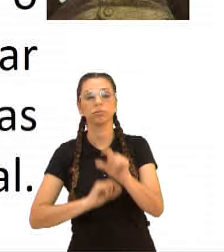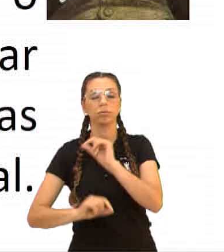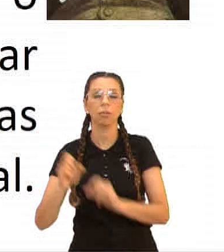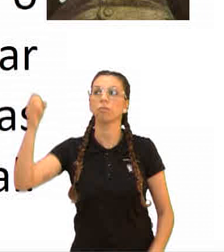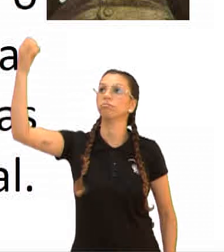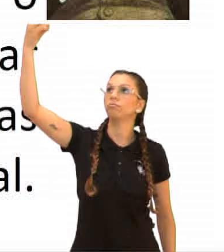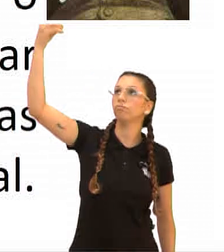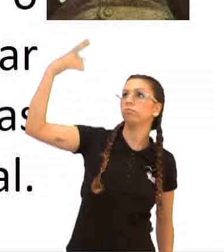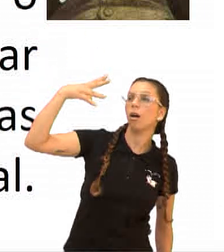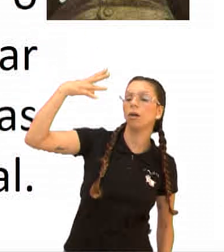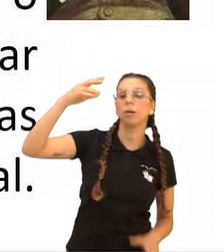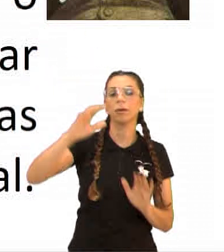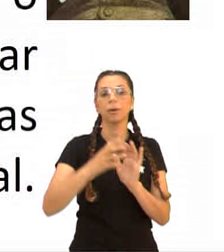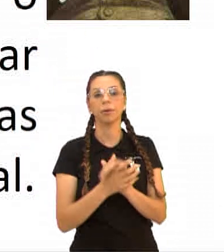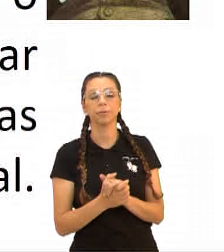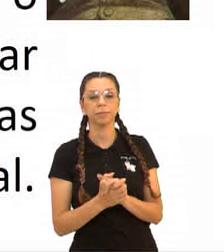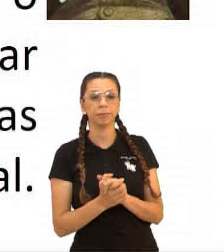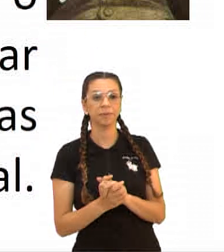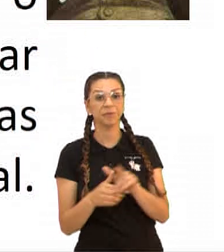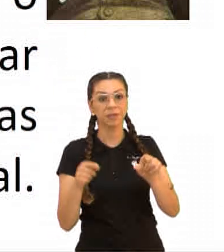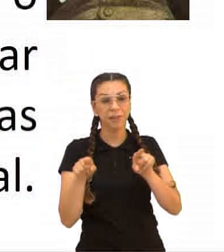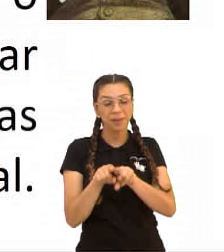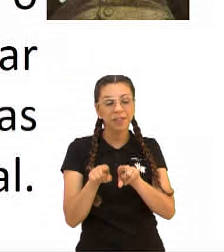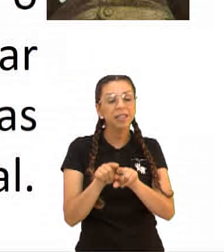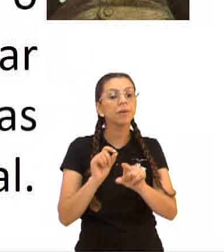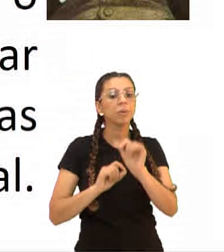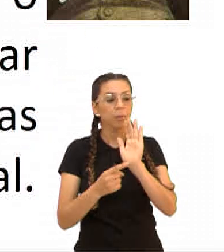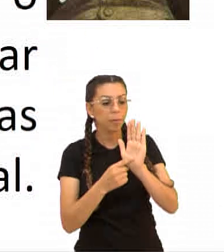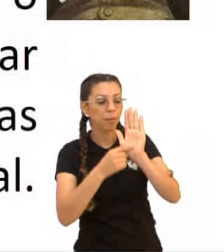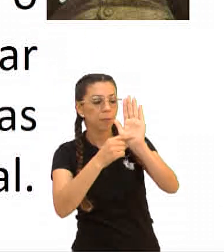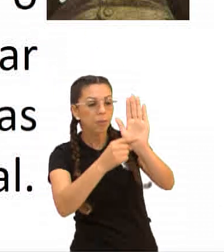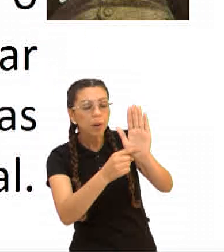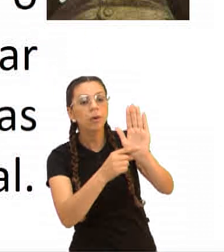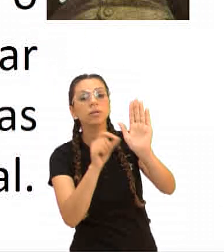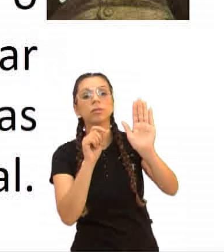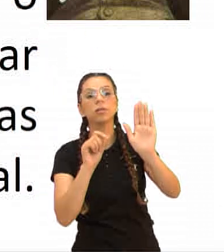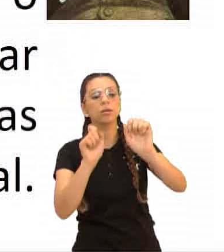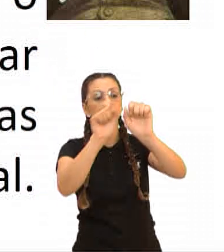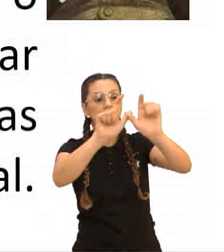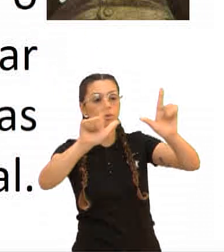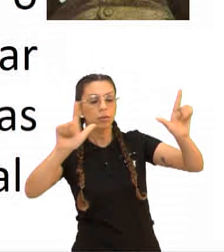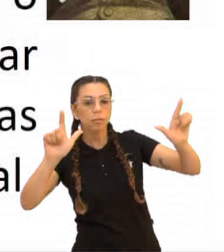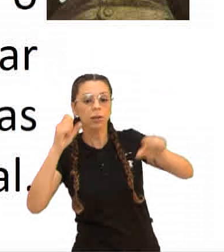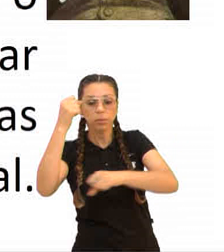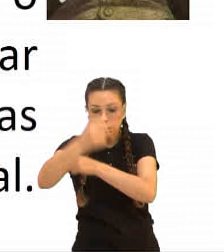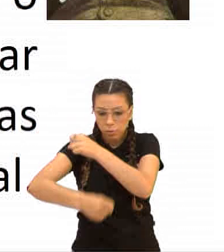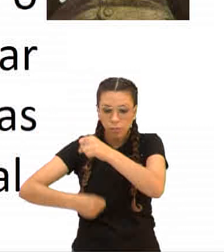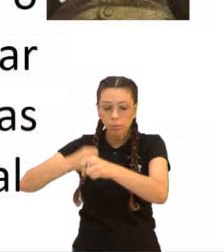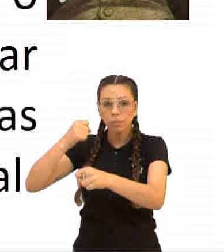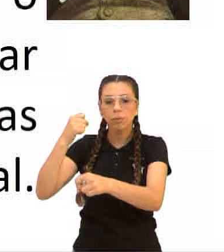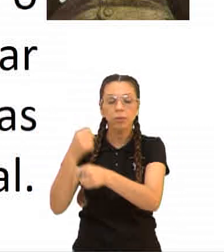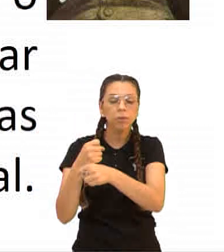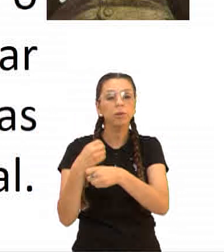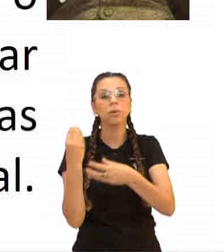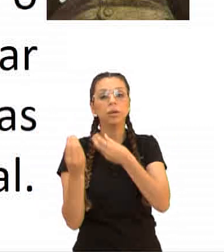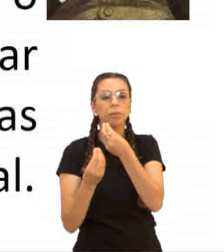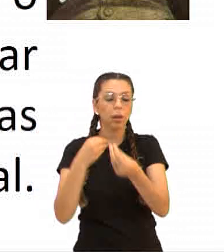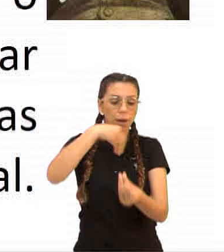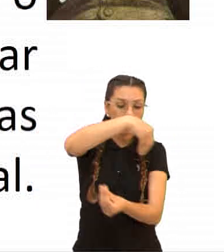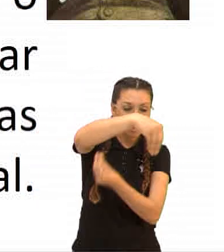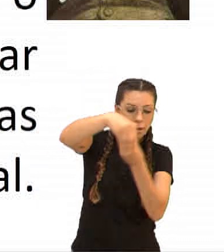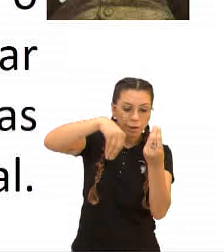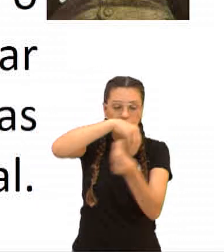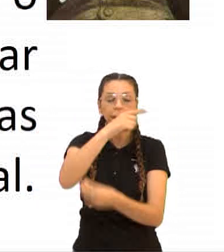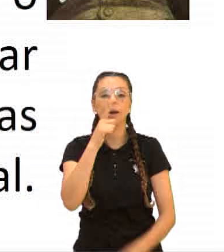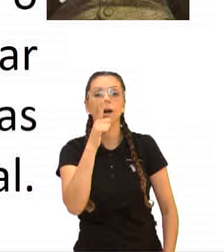luz. Habilidade que demonstra nos seus quadros das estações do ano. Também singular o modo como consegue homogeneizar a água,